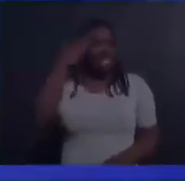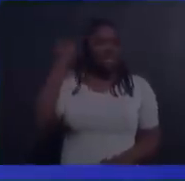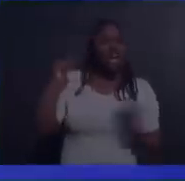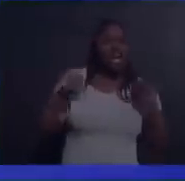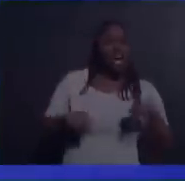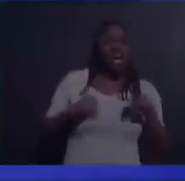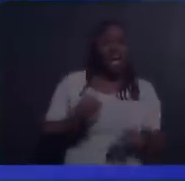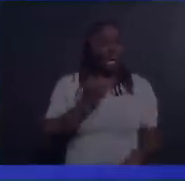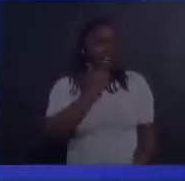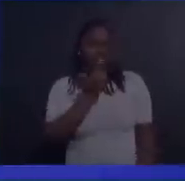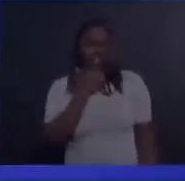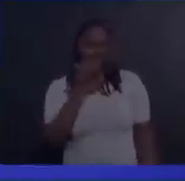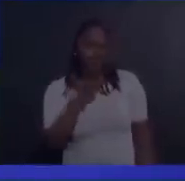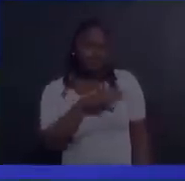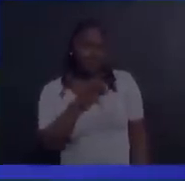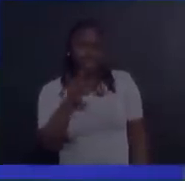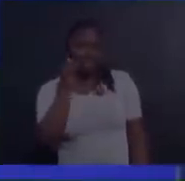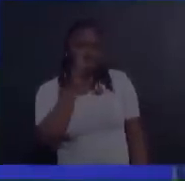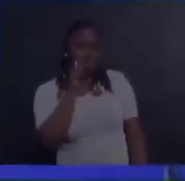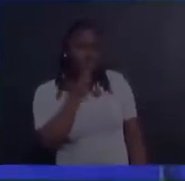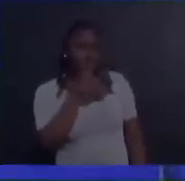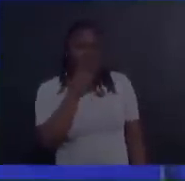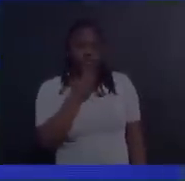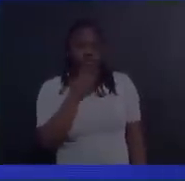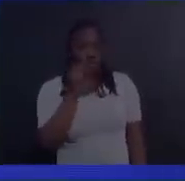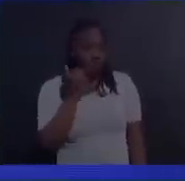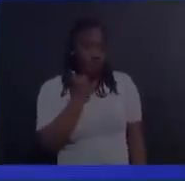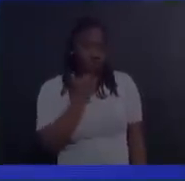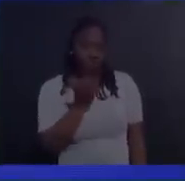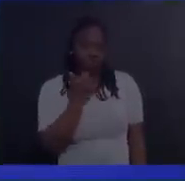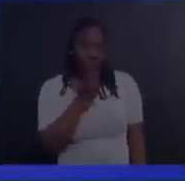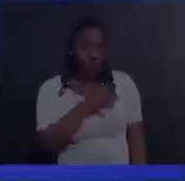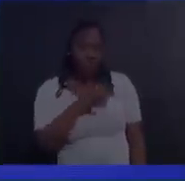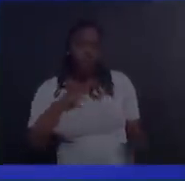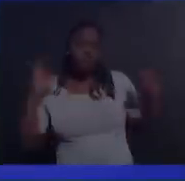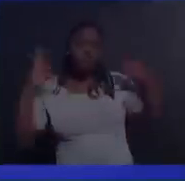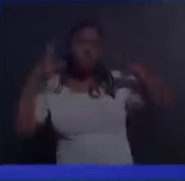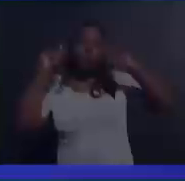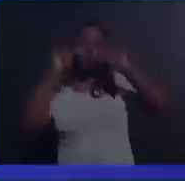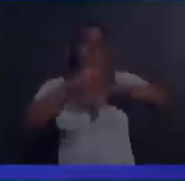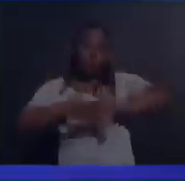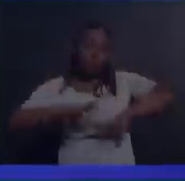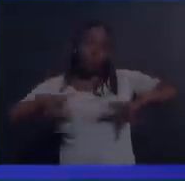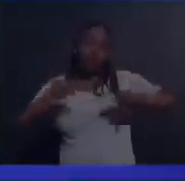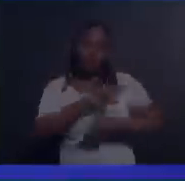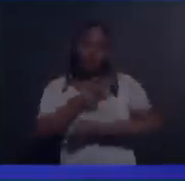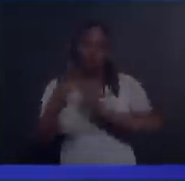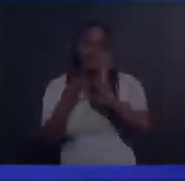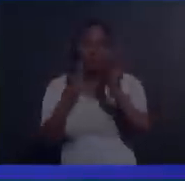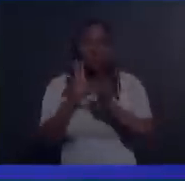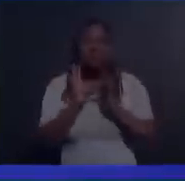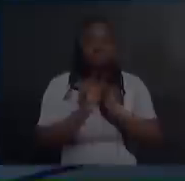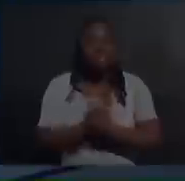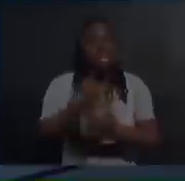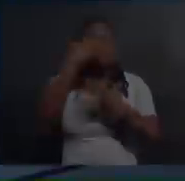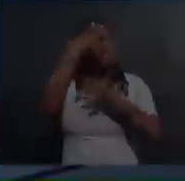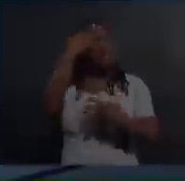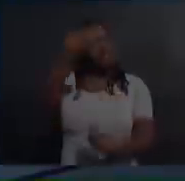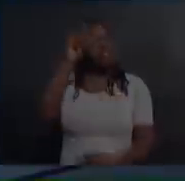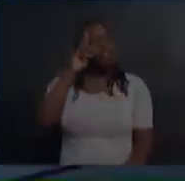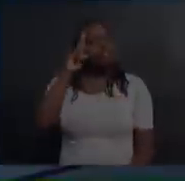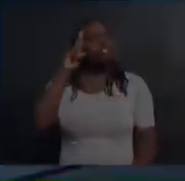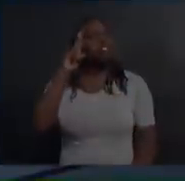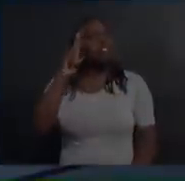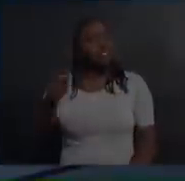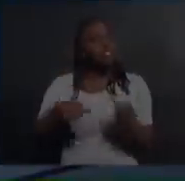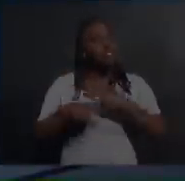ninguém tem esse medo, as meninas, os rapazes, estão todos curados em nome de Jesus, amém? Tem fé no Senhor que